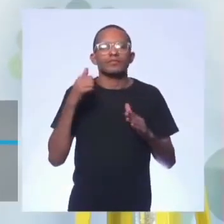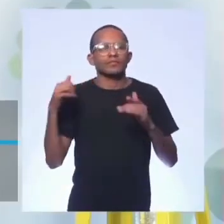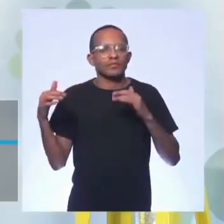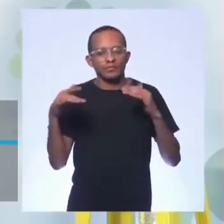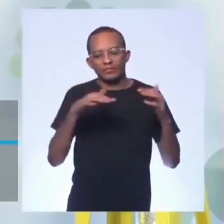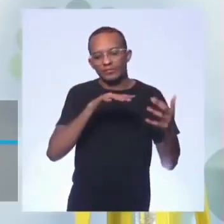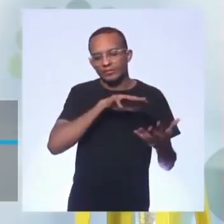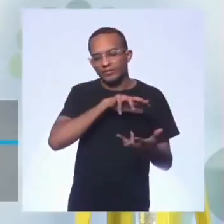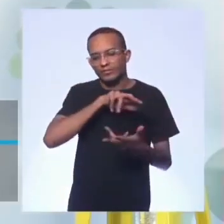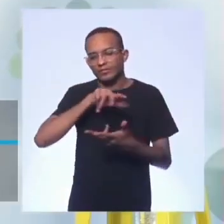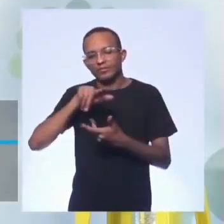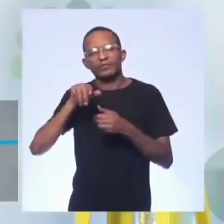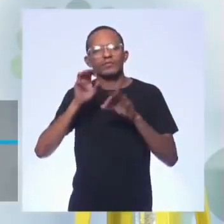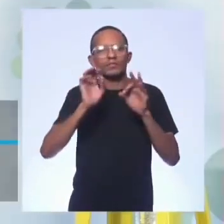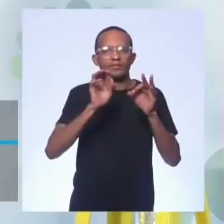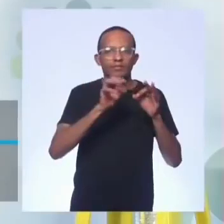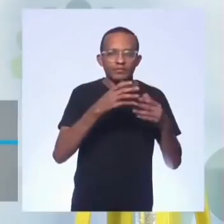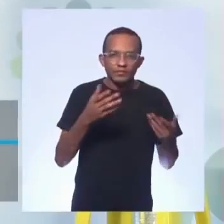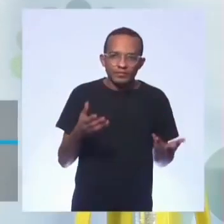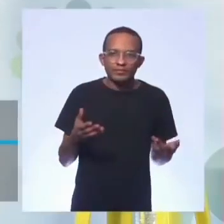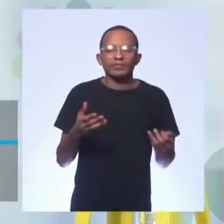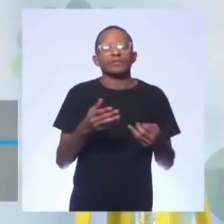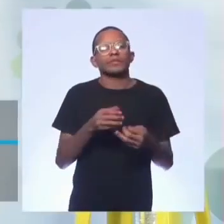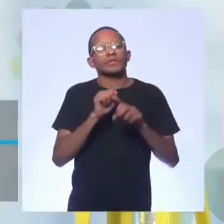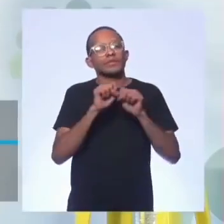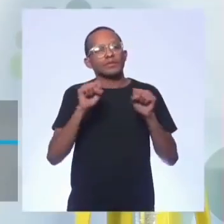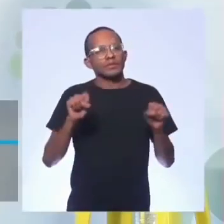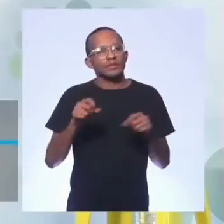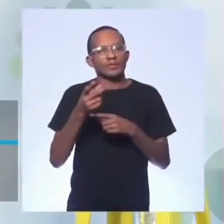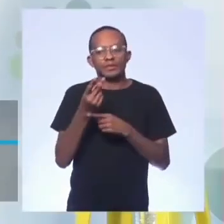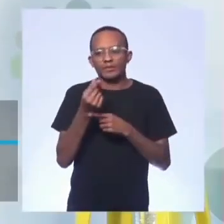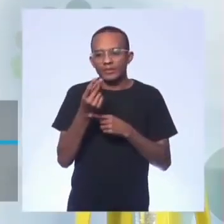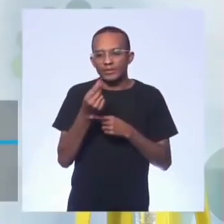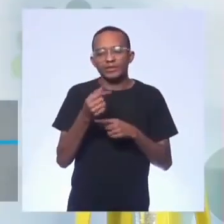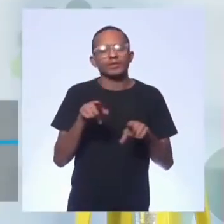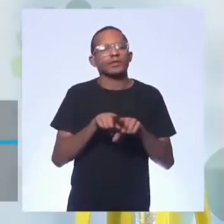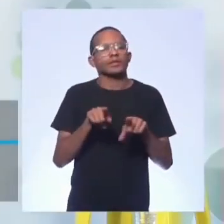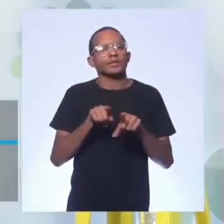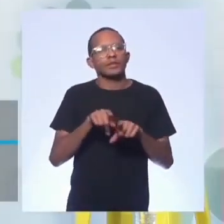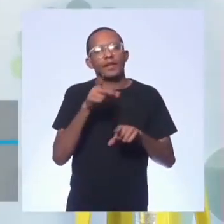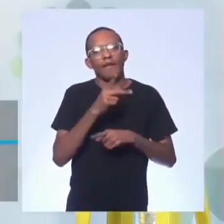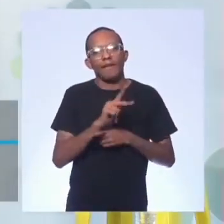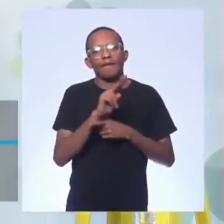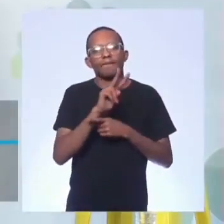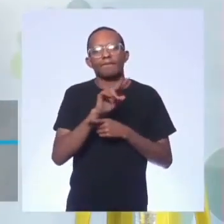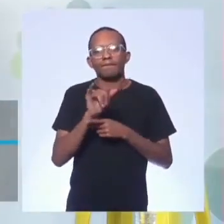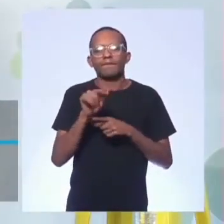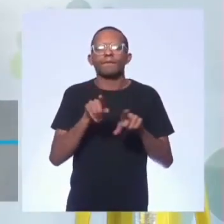Guerra Mundial. Legal? Então, o sistema capitalista, ele vai